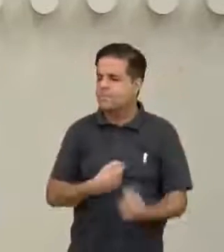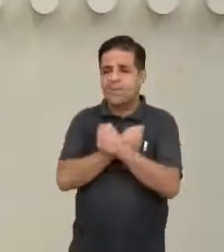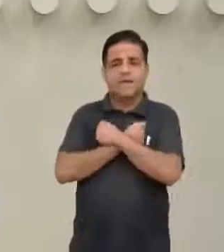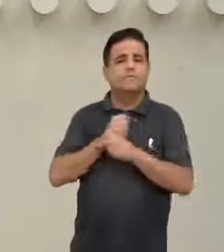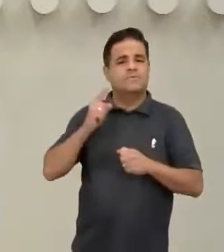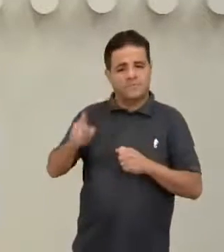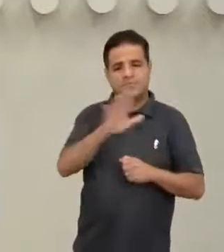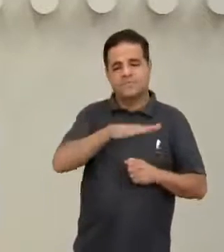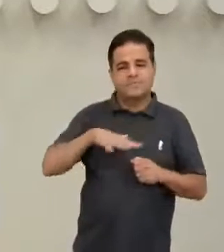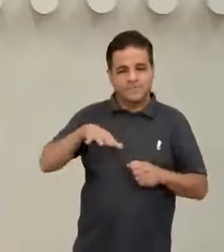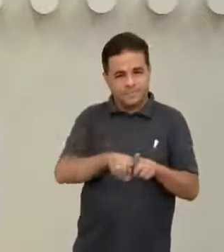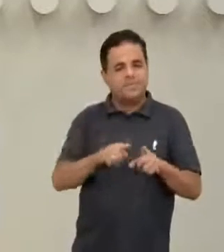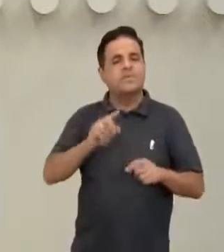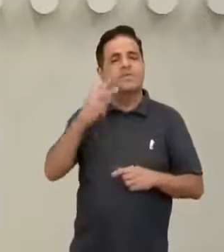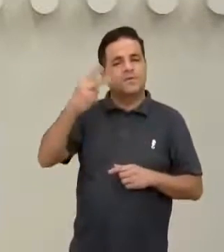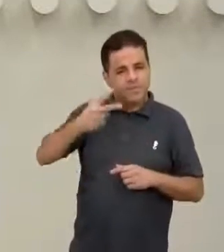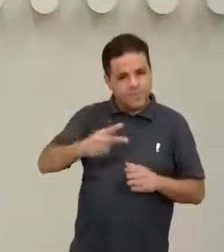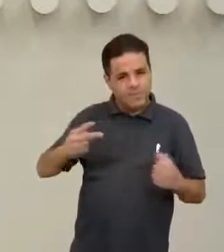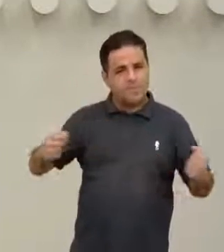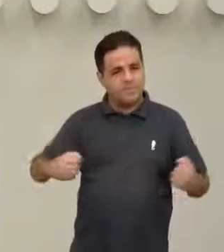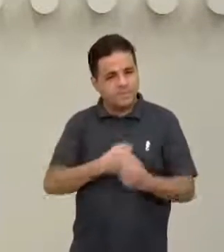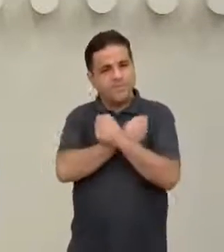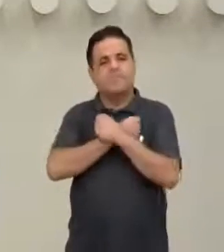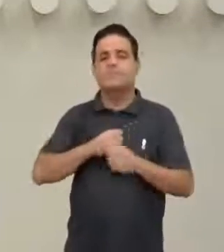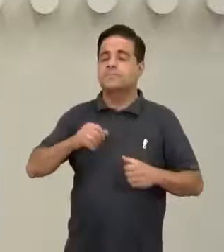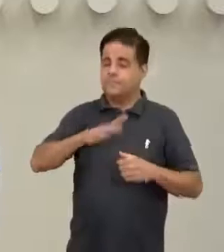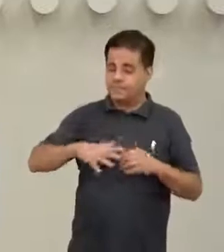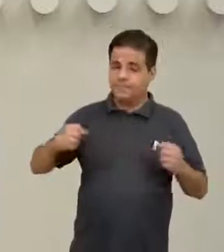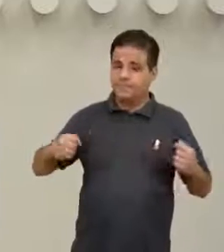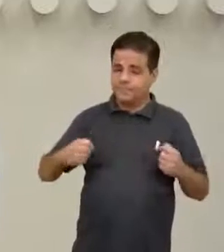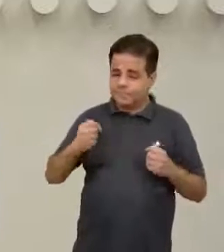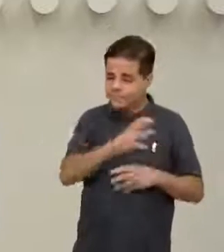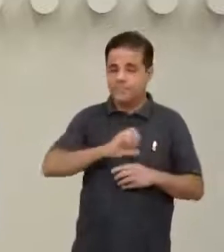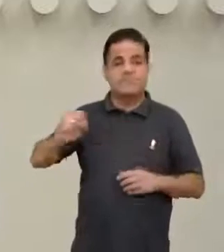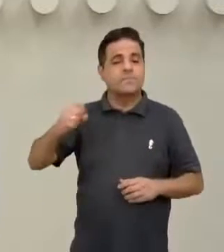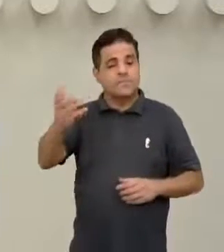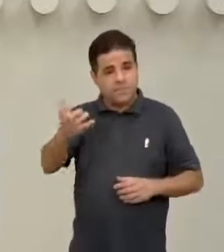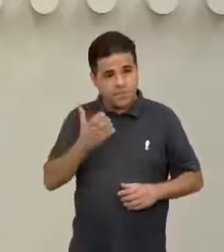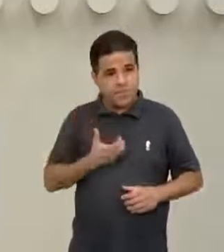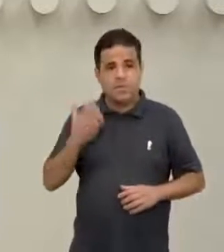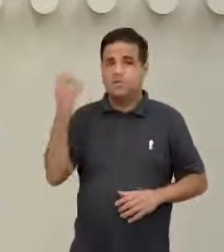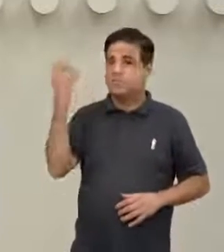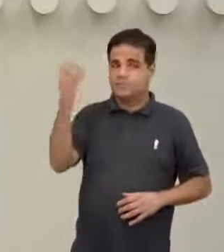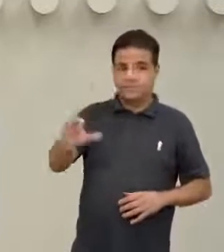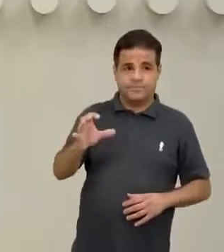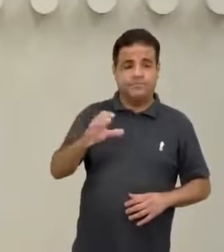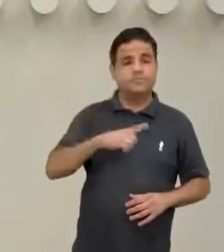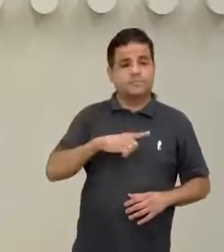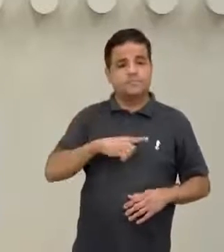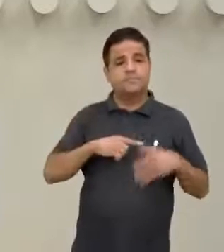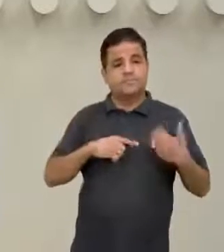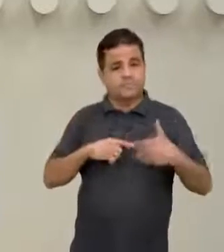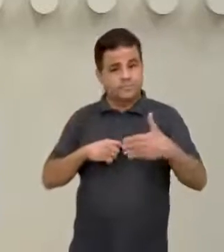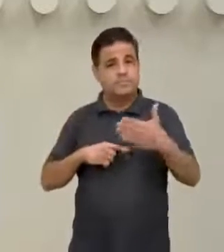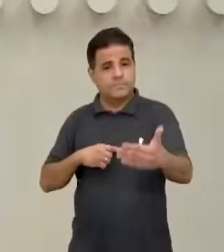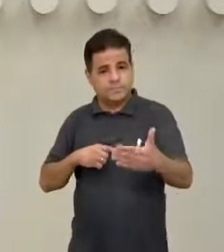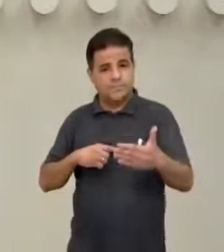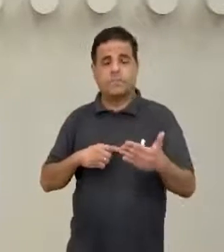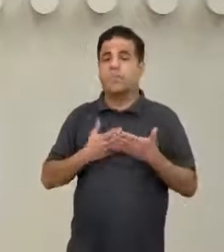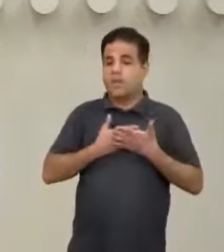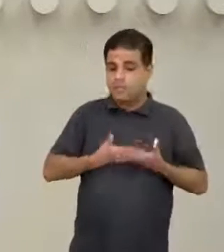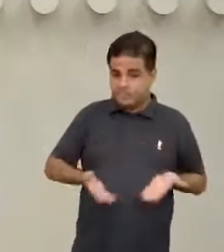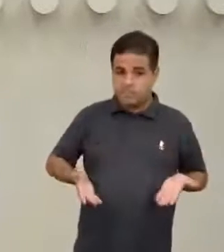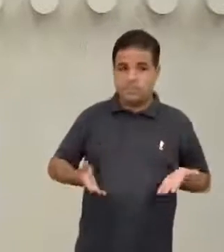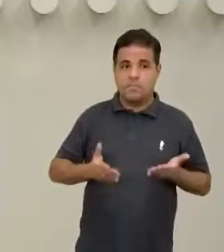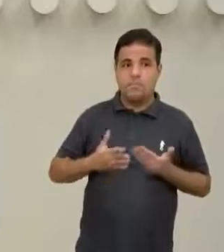Fadinha, sendo vice-campeã olímpica com 13 anos, né? 13 anos. Então, eu quero colocar minha filhinha também numa escolinha